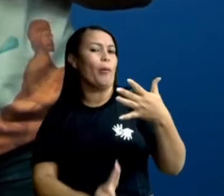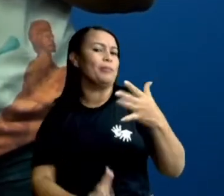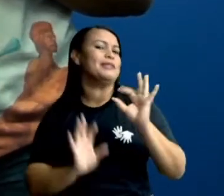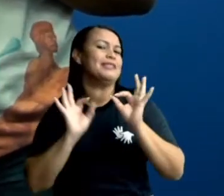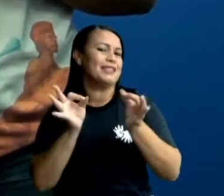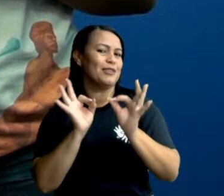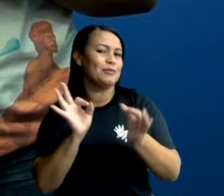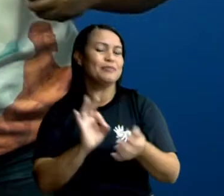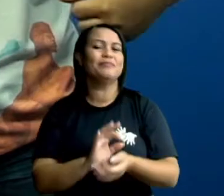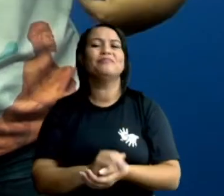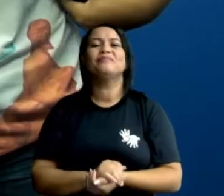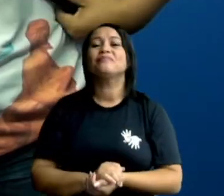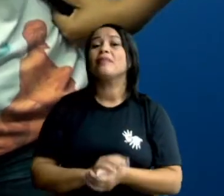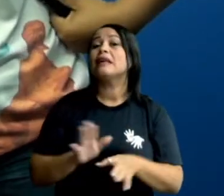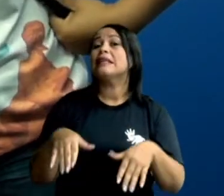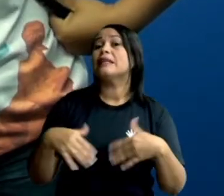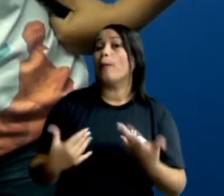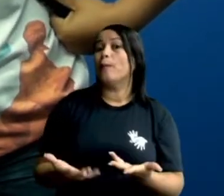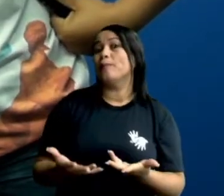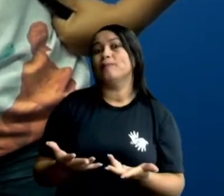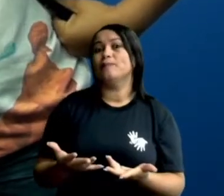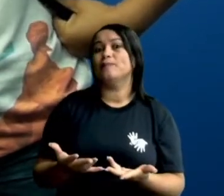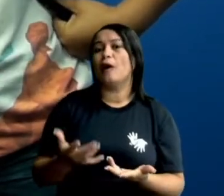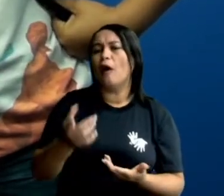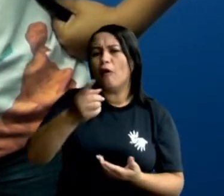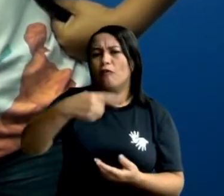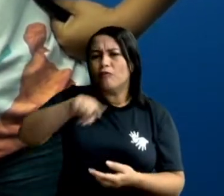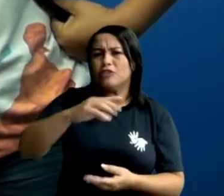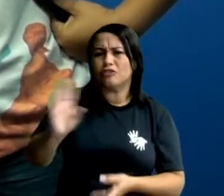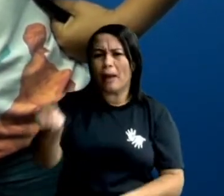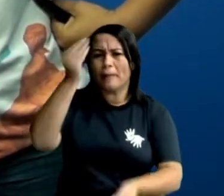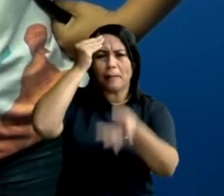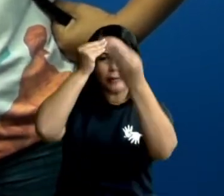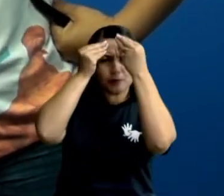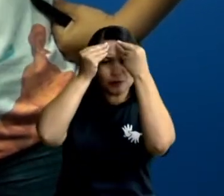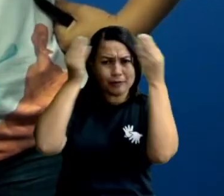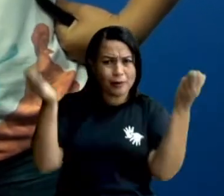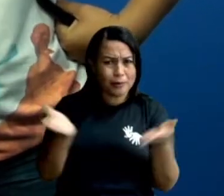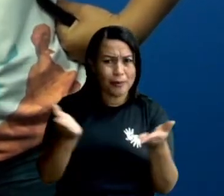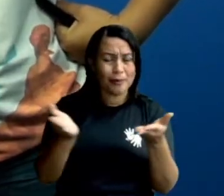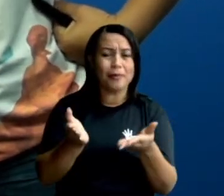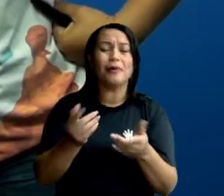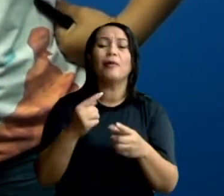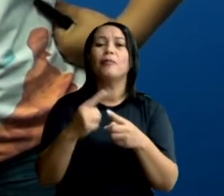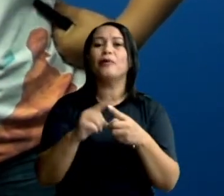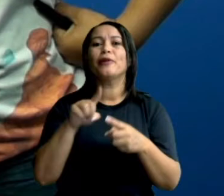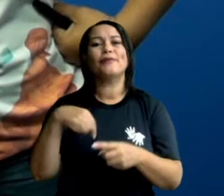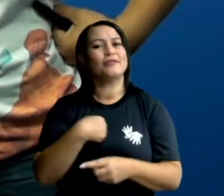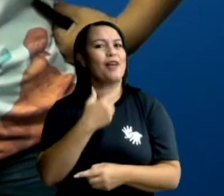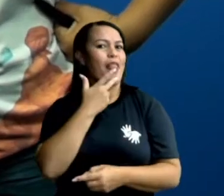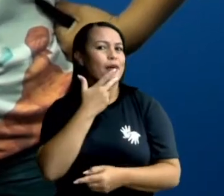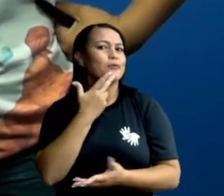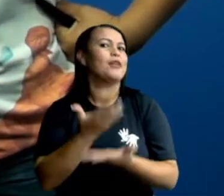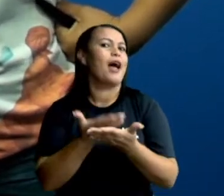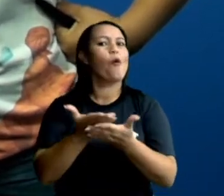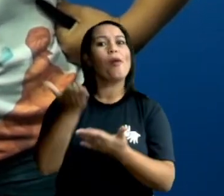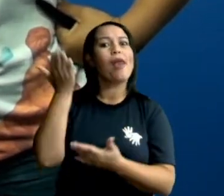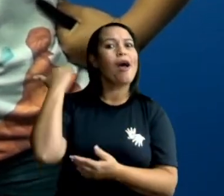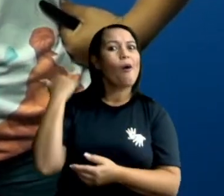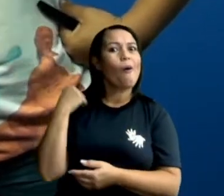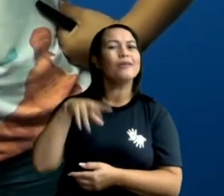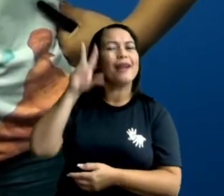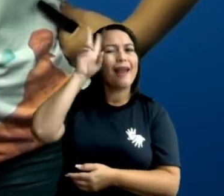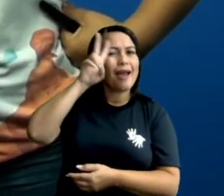figuras, tá certo? E aí, você decorou dessa vez? Porque a gente falou em outra aula sobre